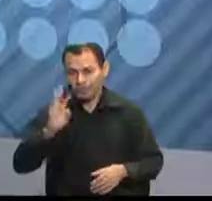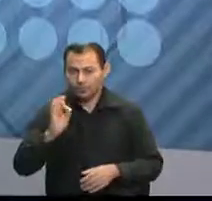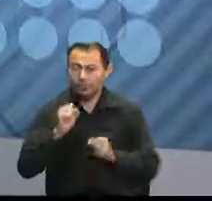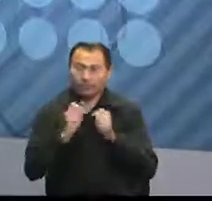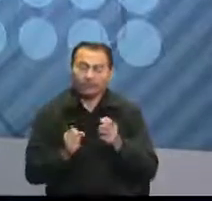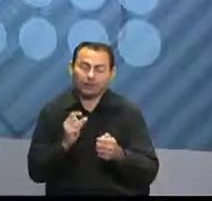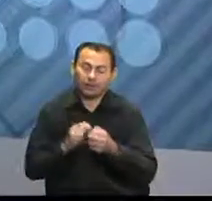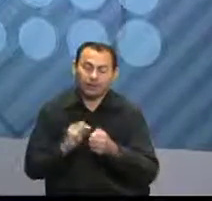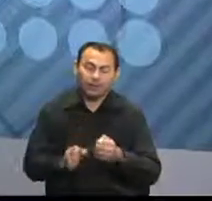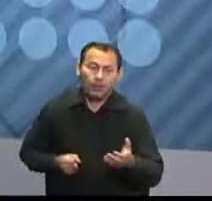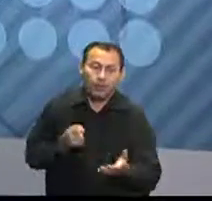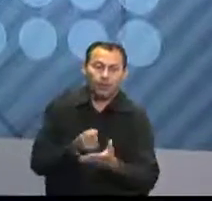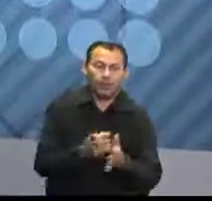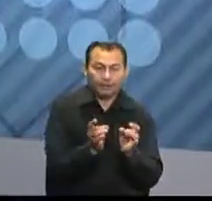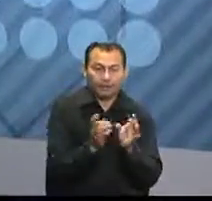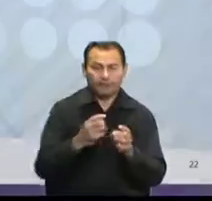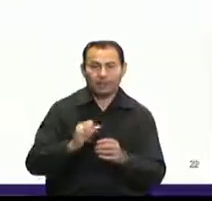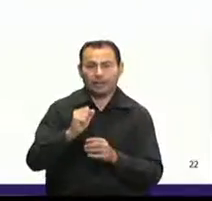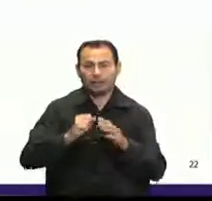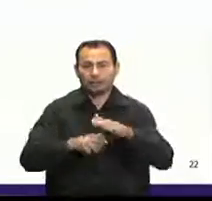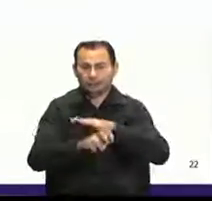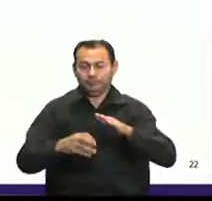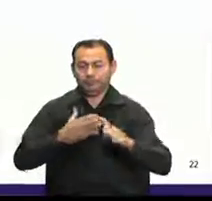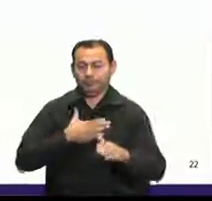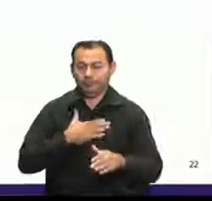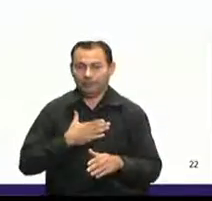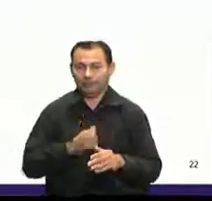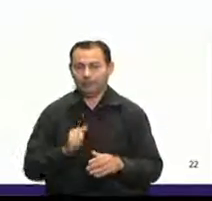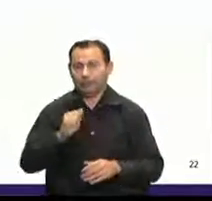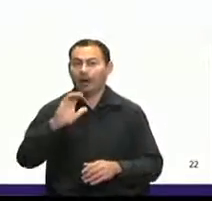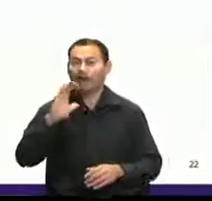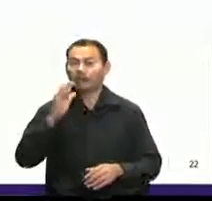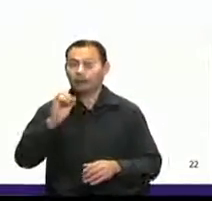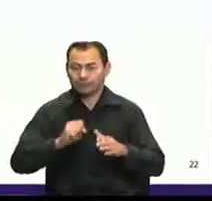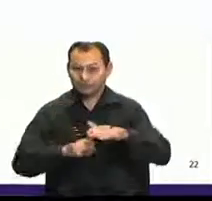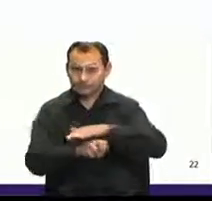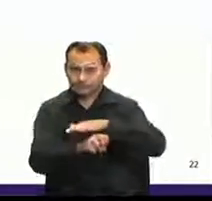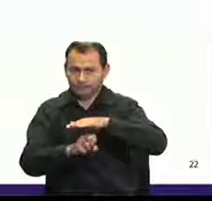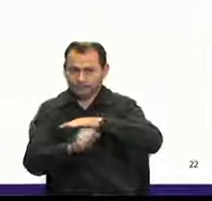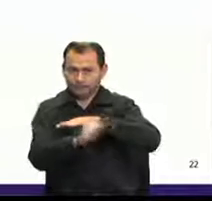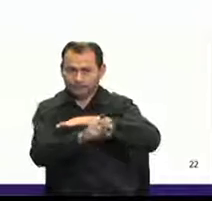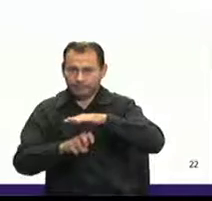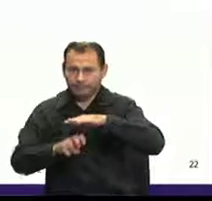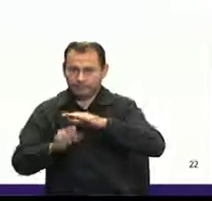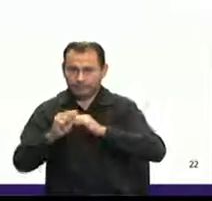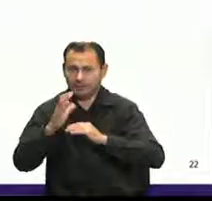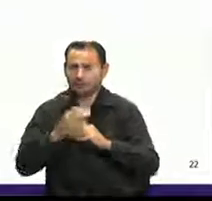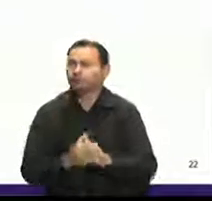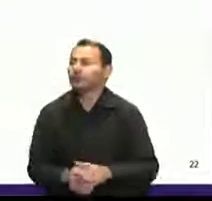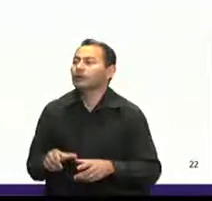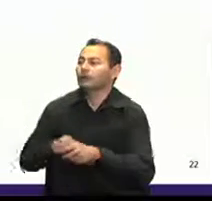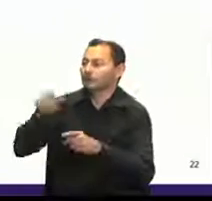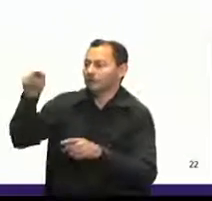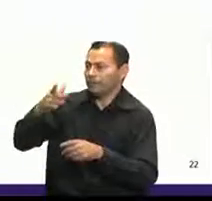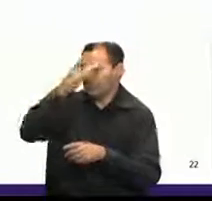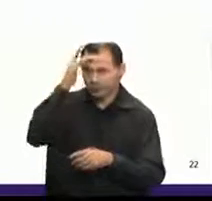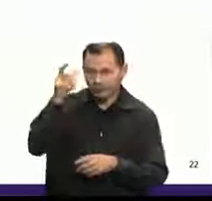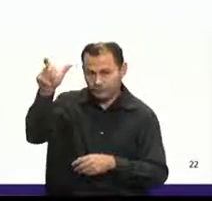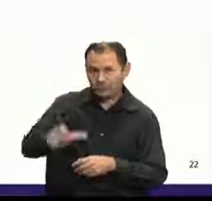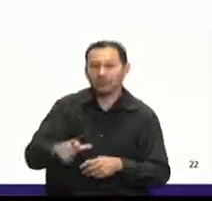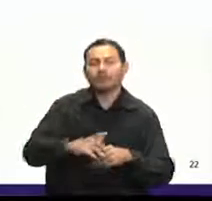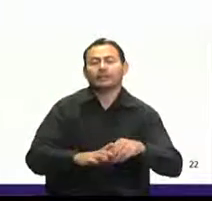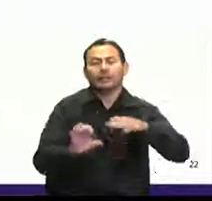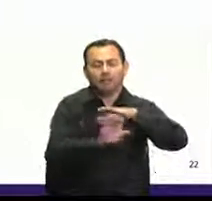compra e venda de ações para mim voltando ao quadro nós também temos nesse sistema pessoas físicas e pessoas